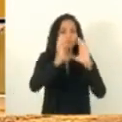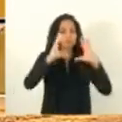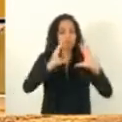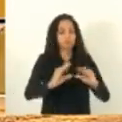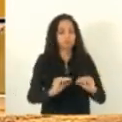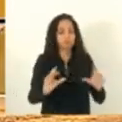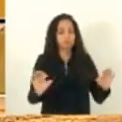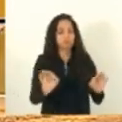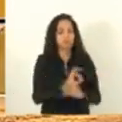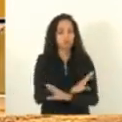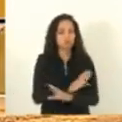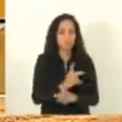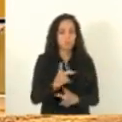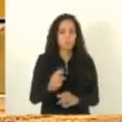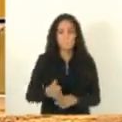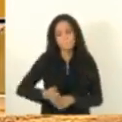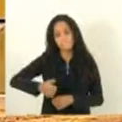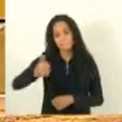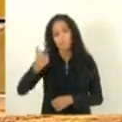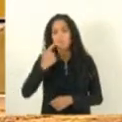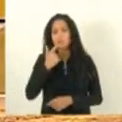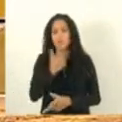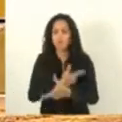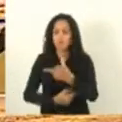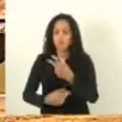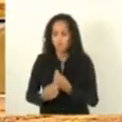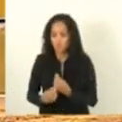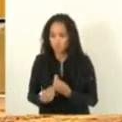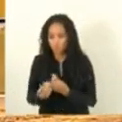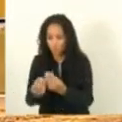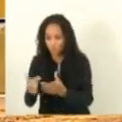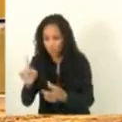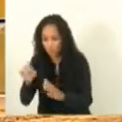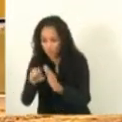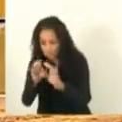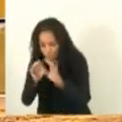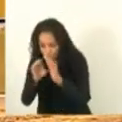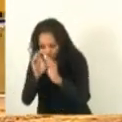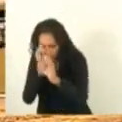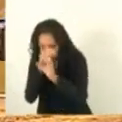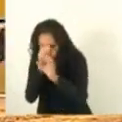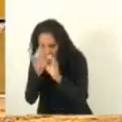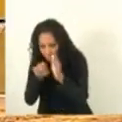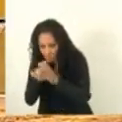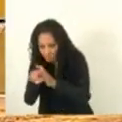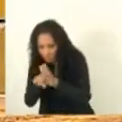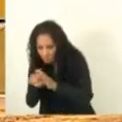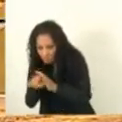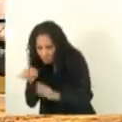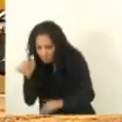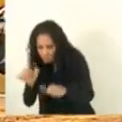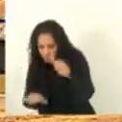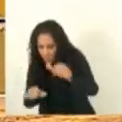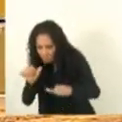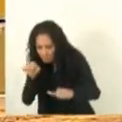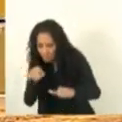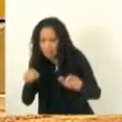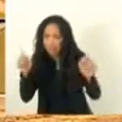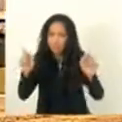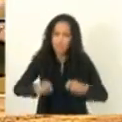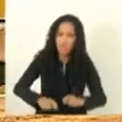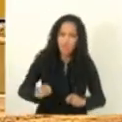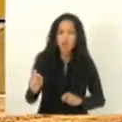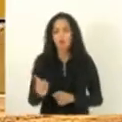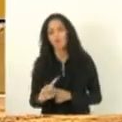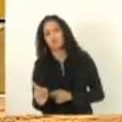doa sangue e depois esse sangue passa pelos exames que tem que ser passado e tal, e ali pelos exames vai se notar se esse